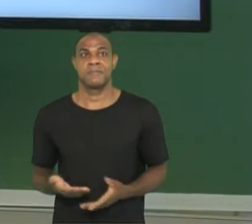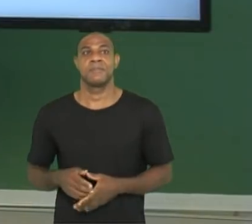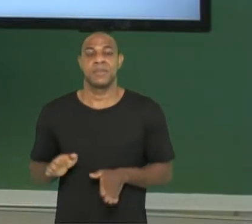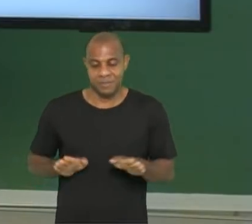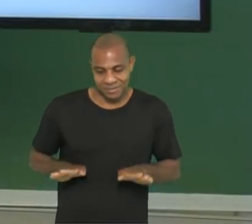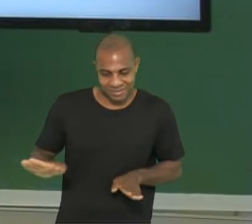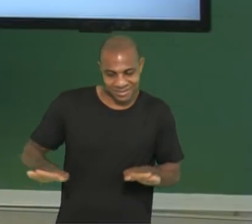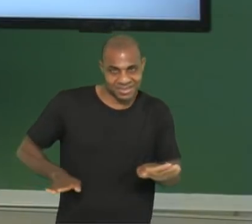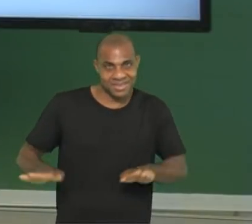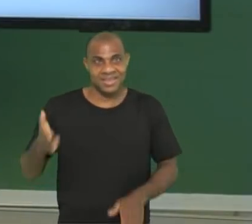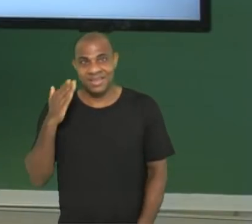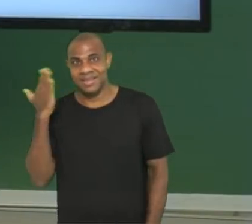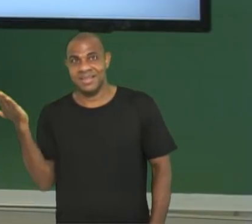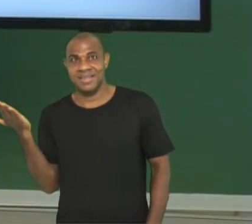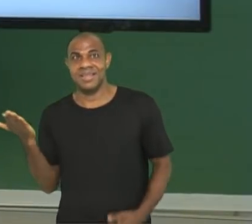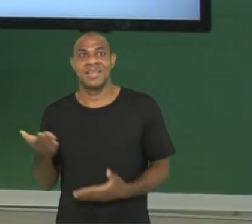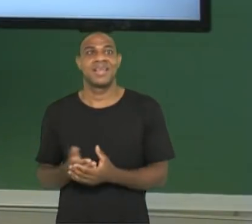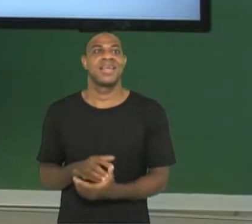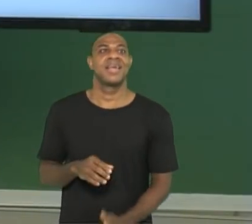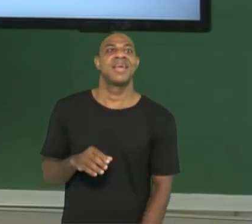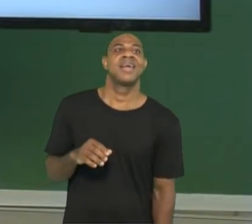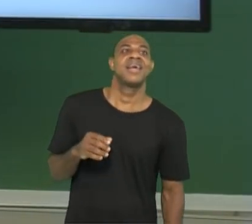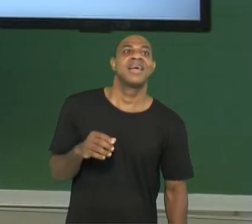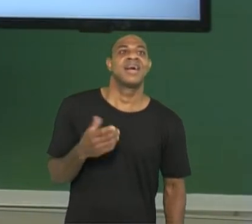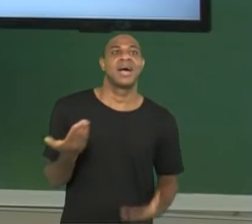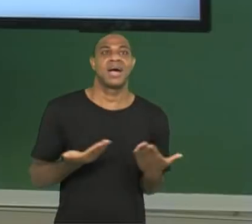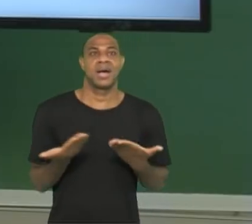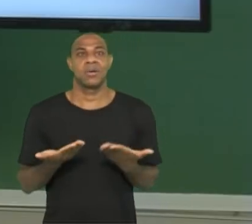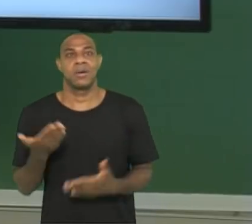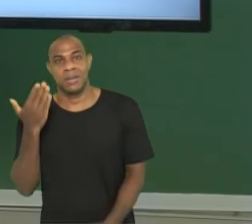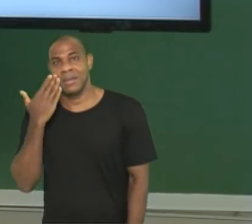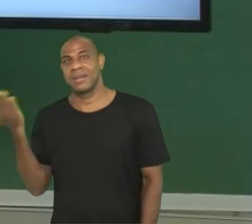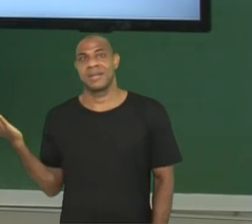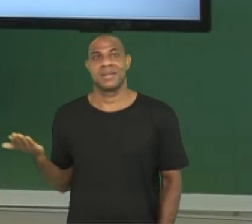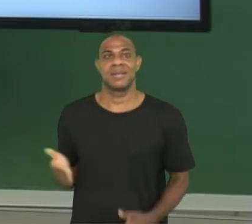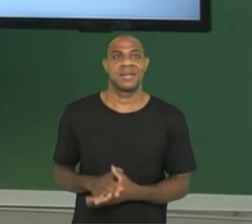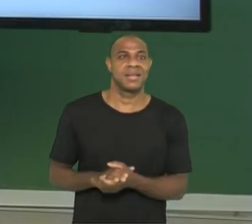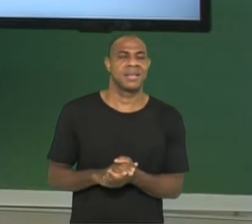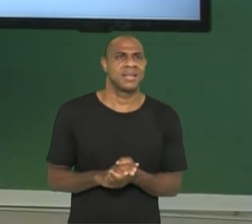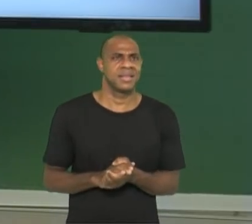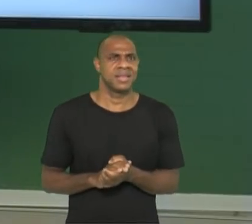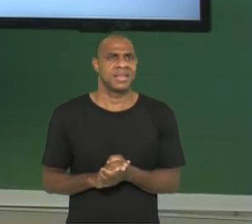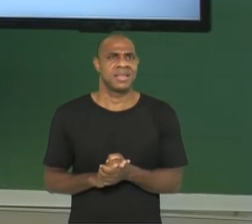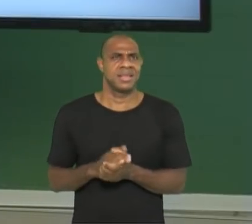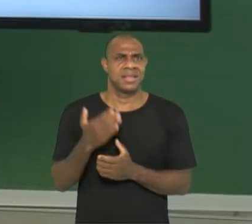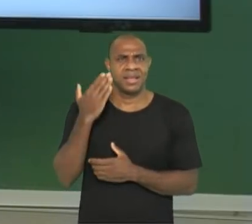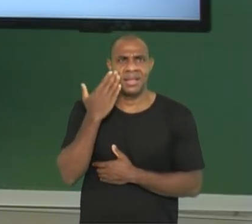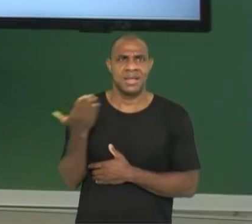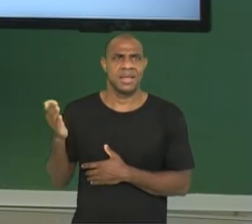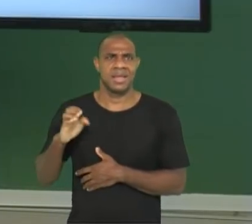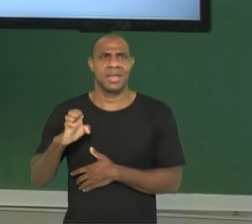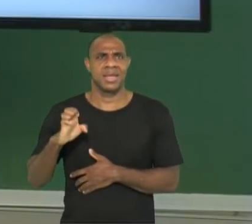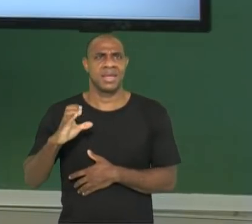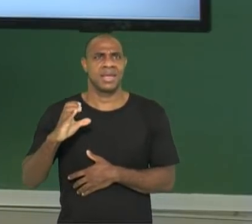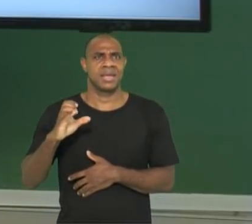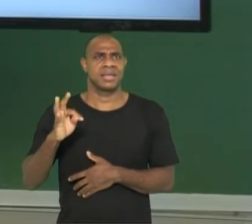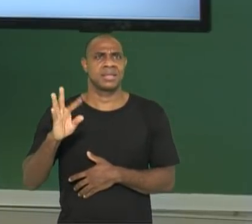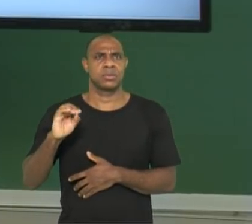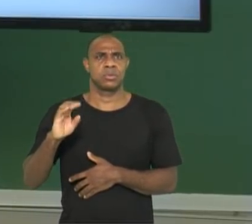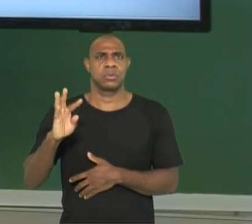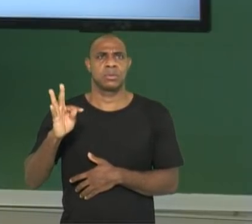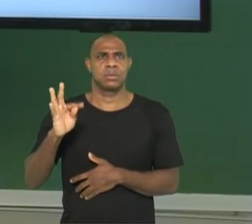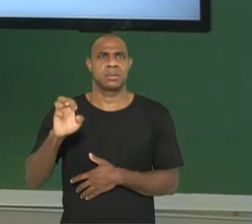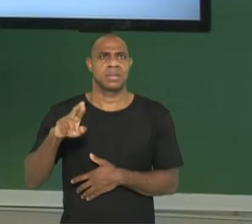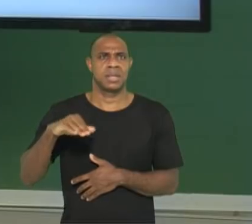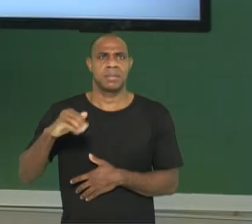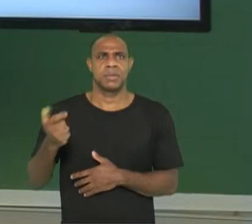eram ectotérmicos, diferente de aves e mamíferos que são endotérmicos. Os